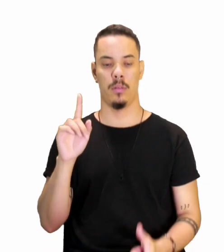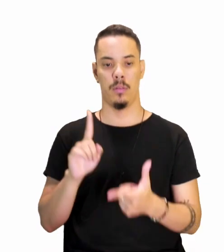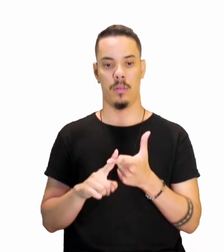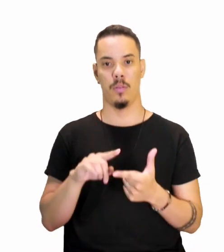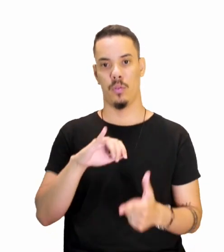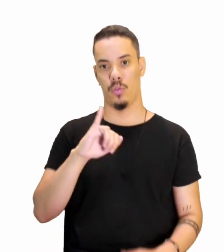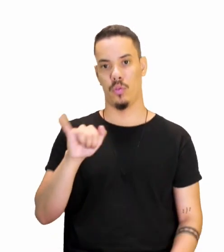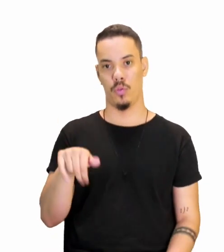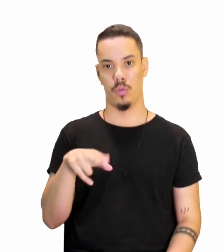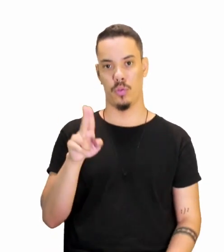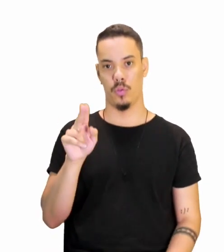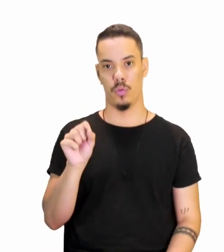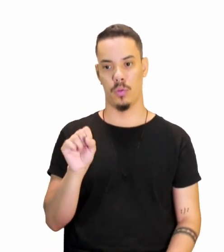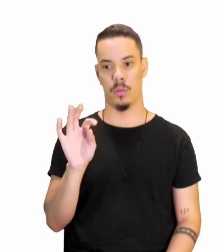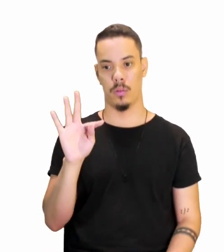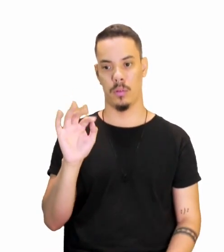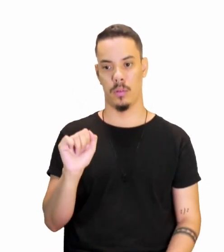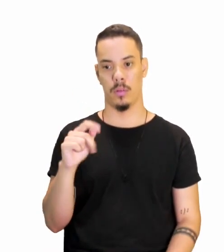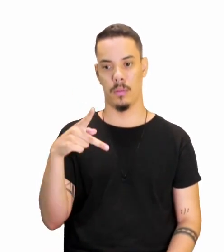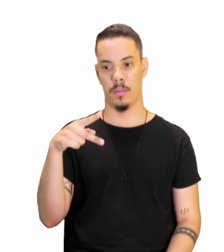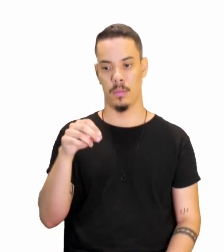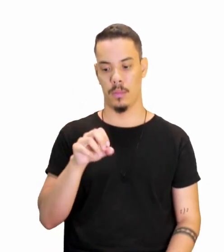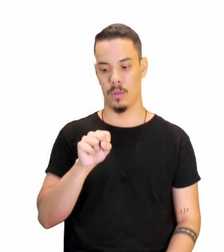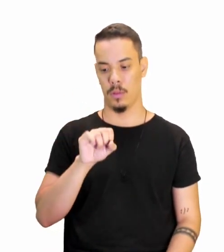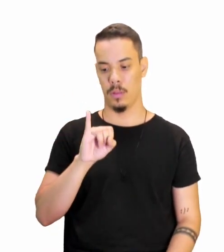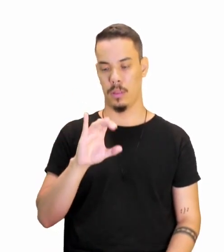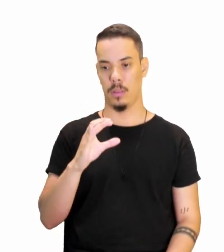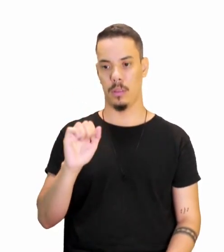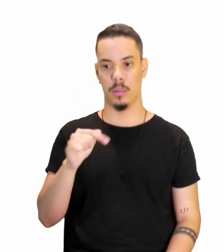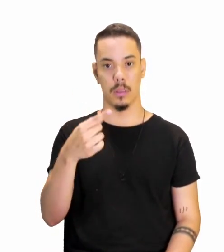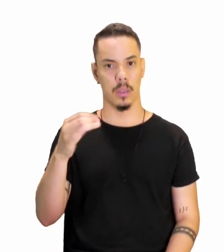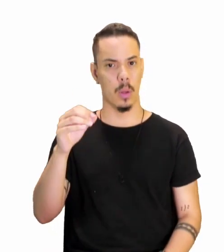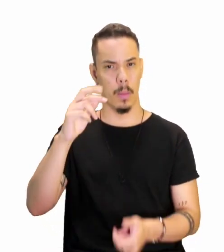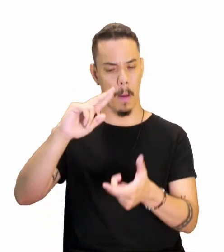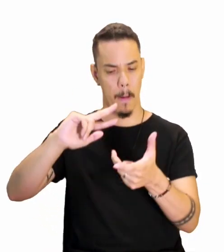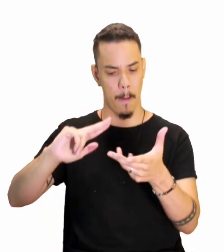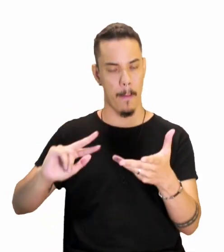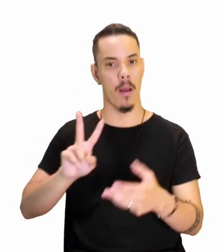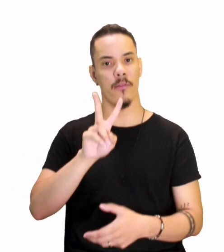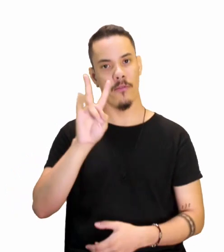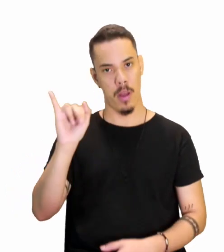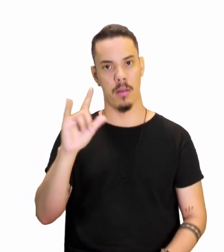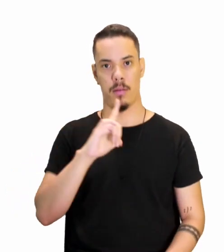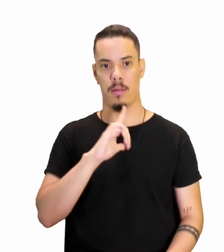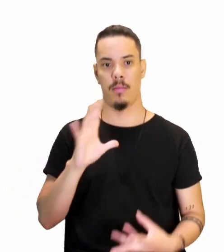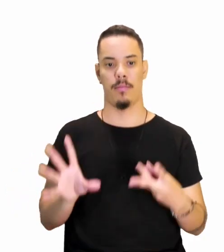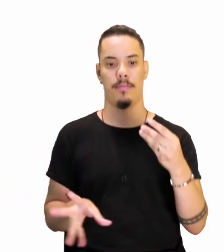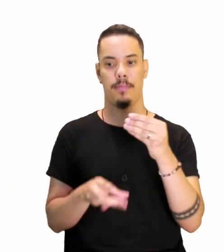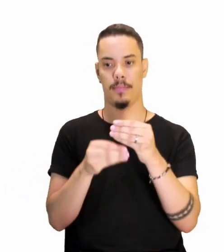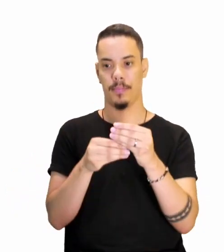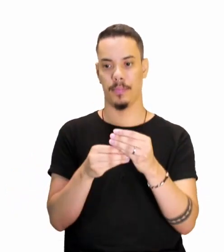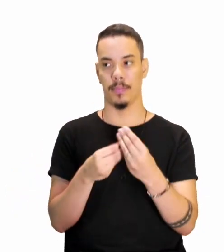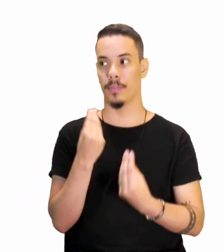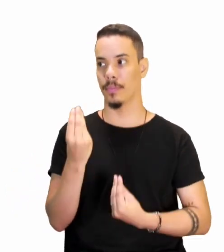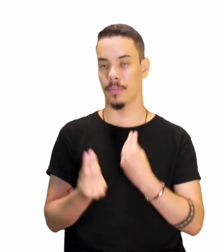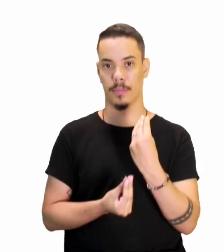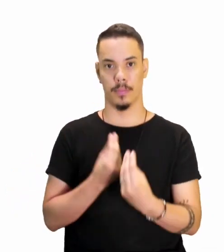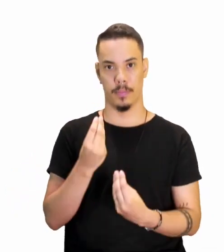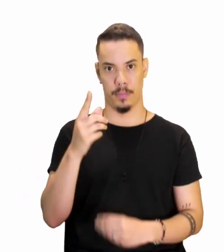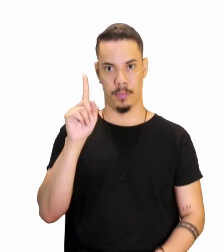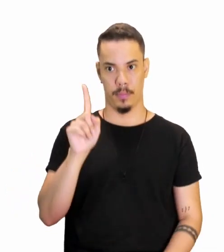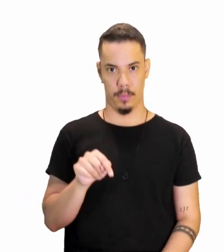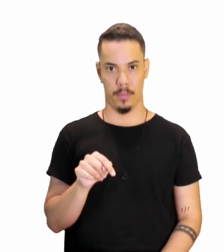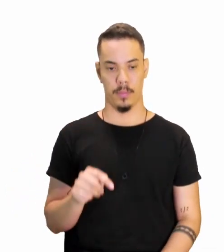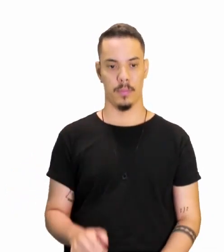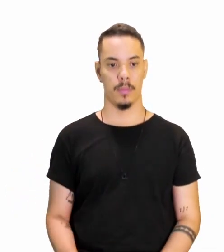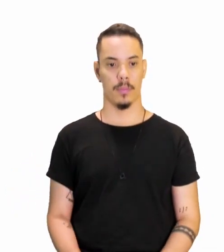isso, beleza? Então, vamos lá para entender melhor essa questão do substantivo composto. Quando que ele é substantivo